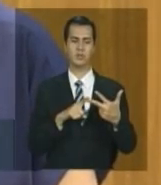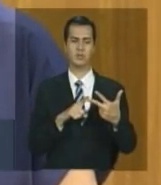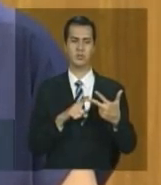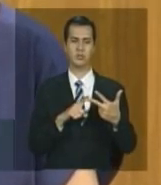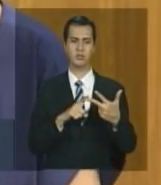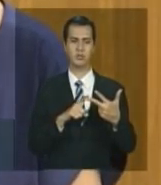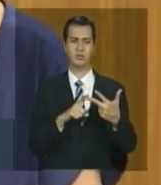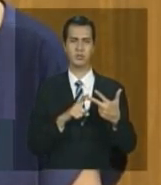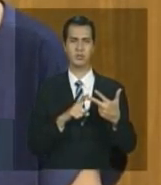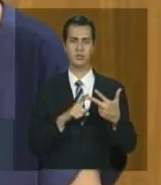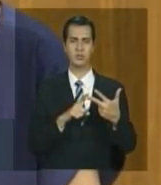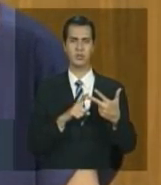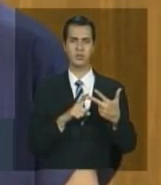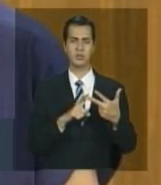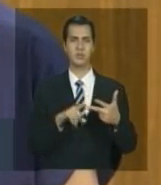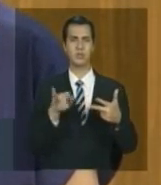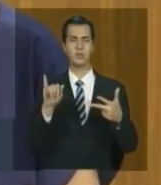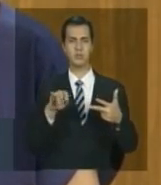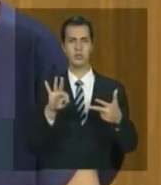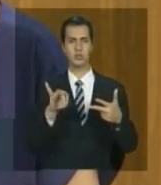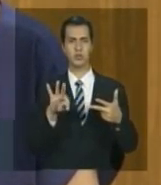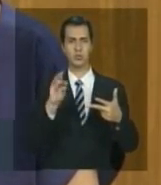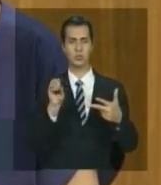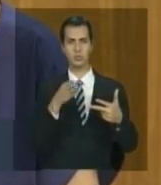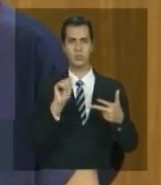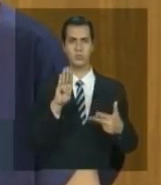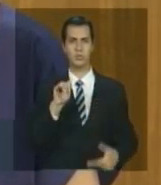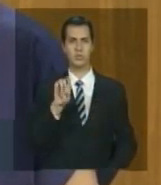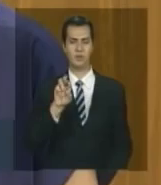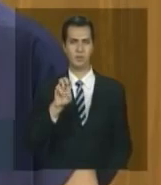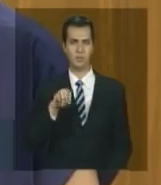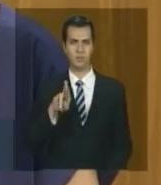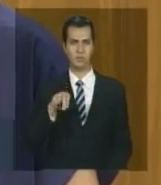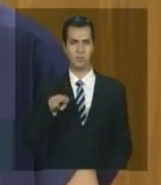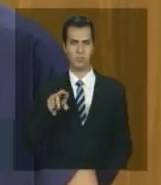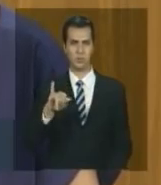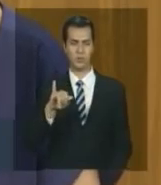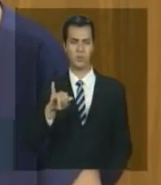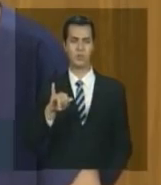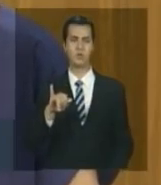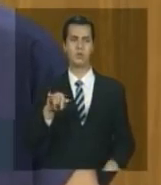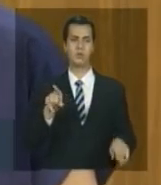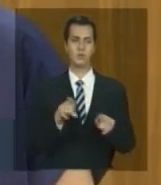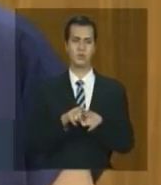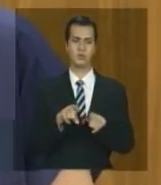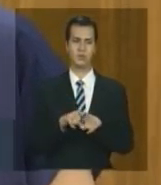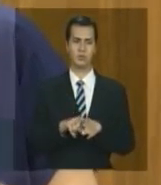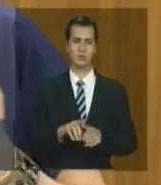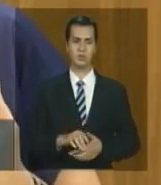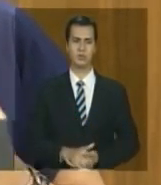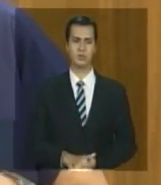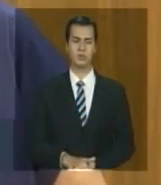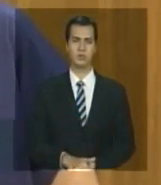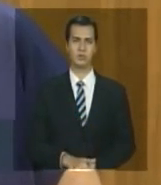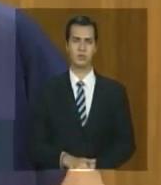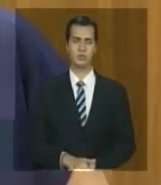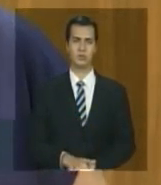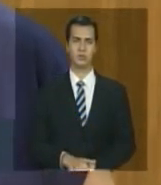o Indian Institute of Science de Bangalore e National Aerospace Laboratories também em Bangalore,